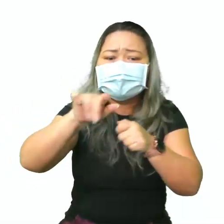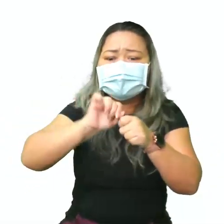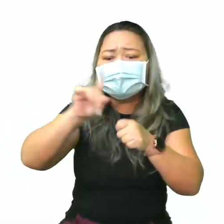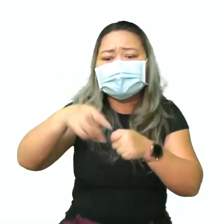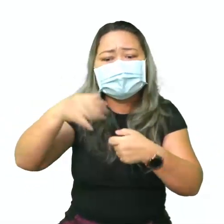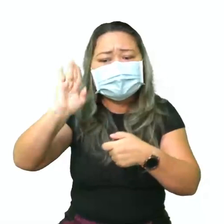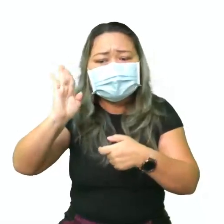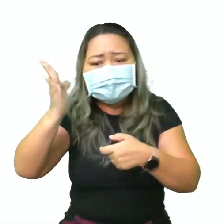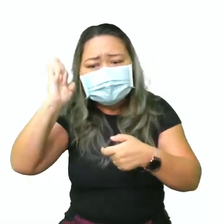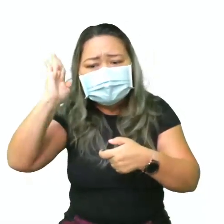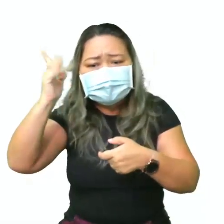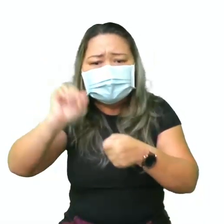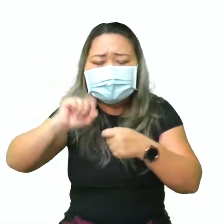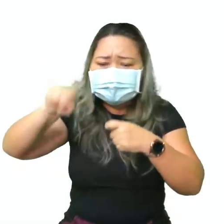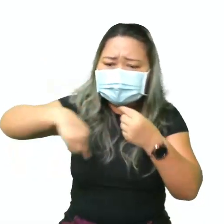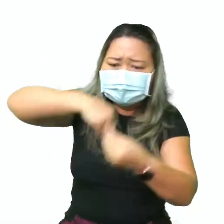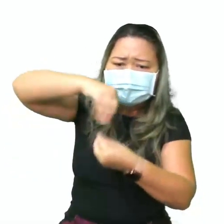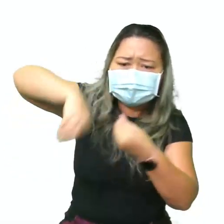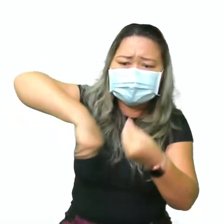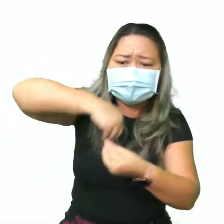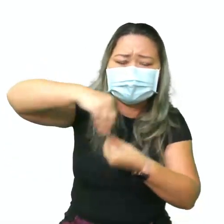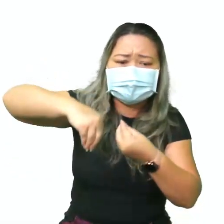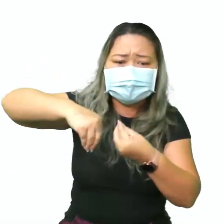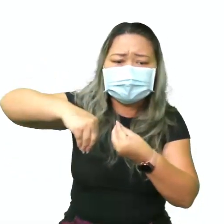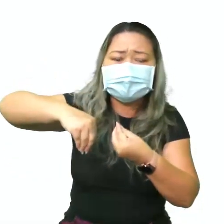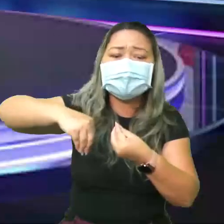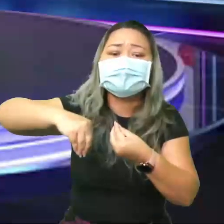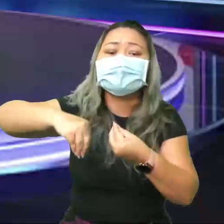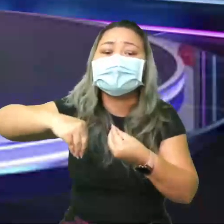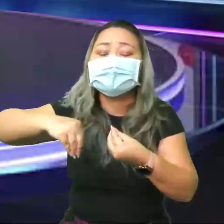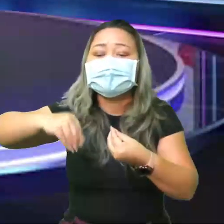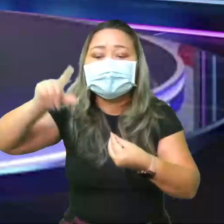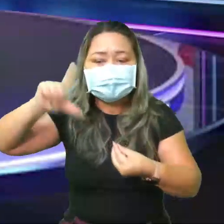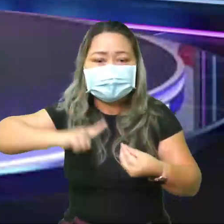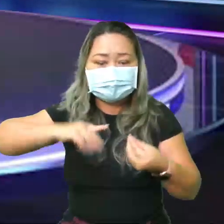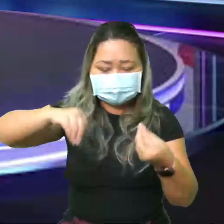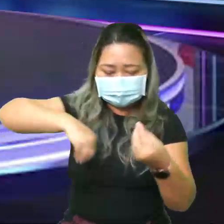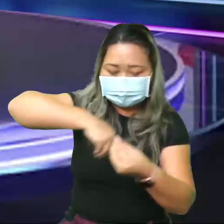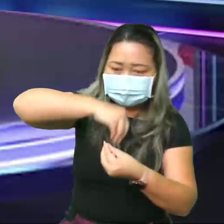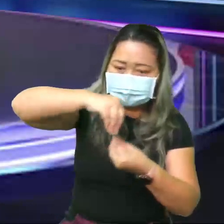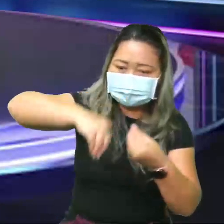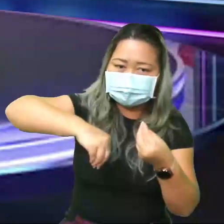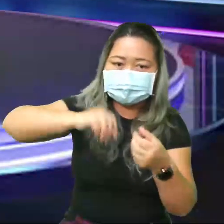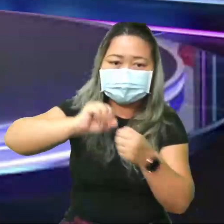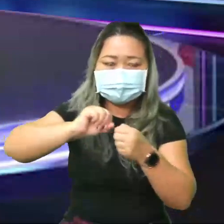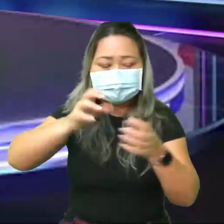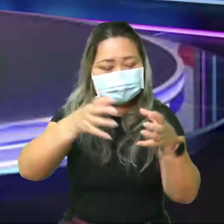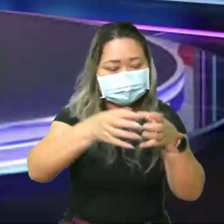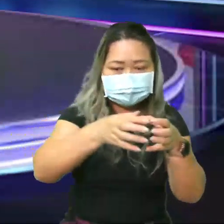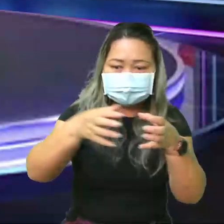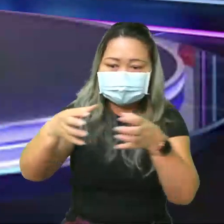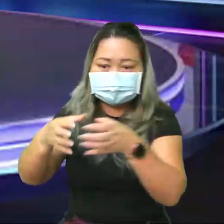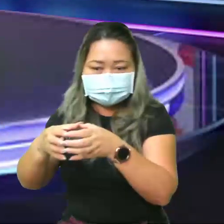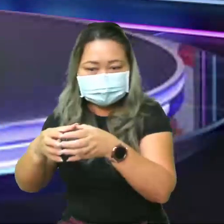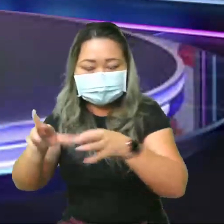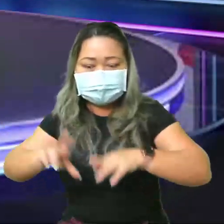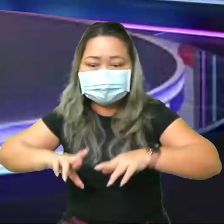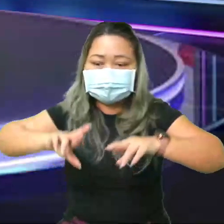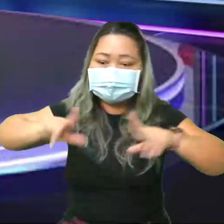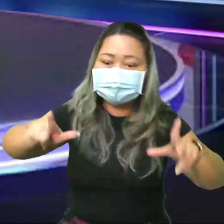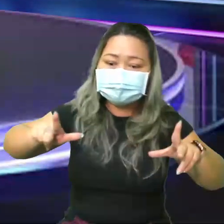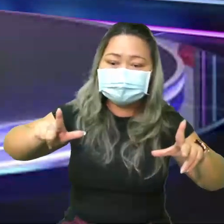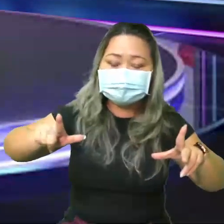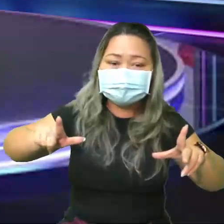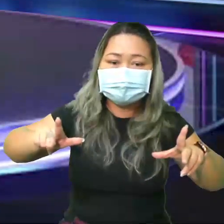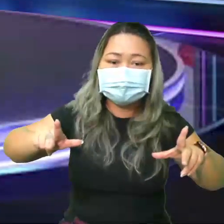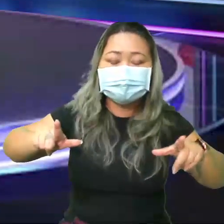realmente é venenoso ou não. Então, muito colorido, muito chamativo, é melhor você prestar bastante atenção. Ainda mais quando se trata de